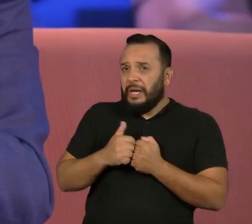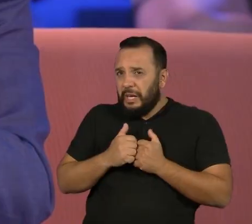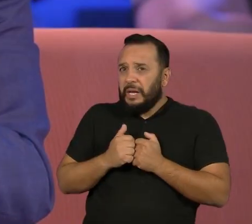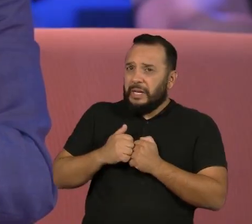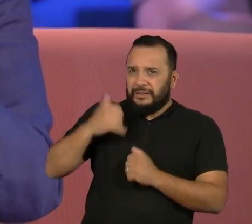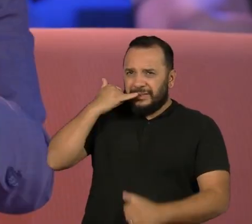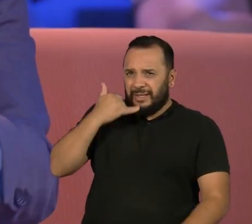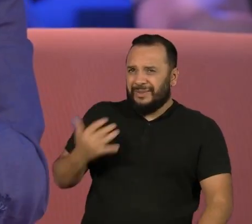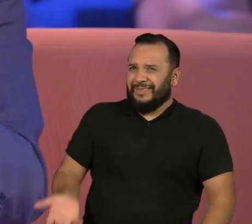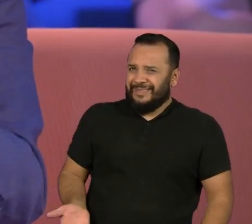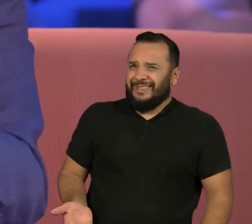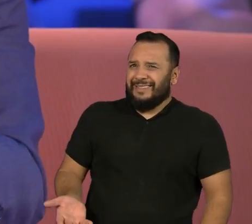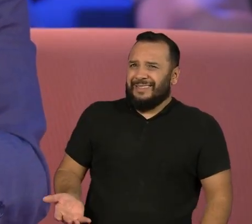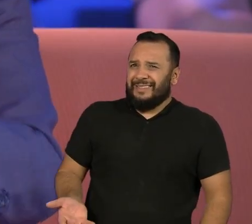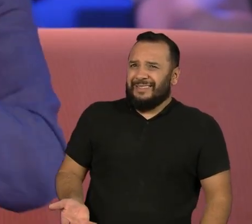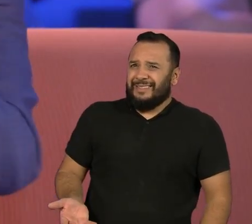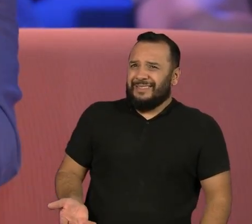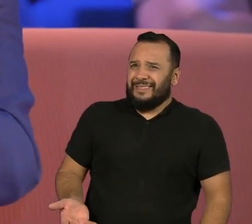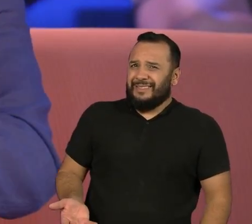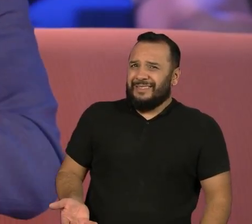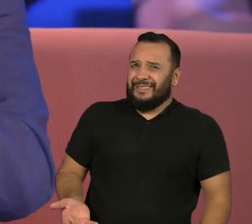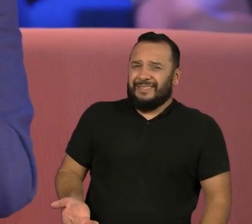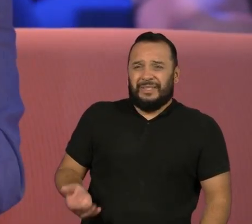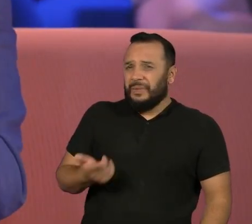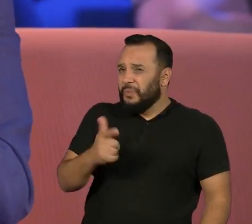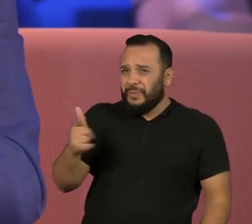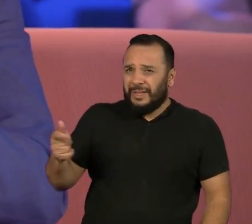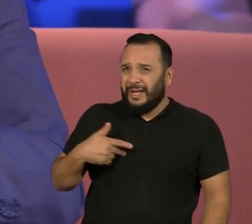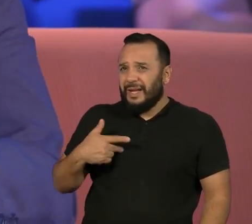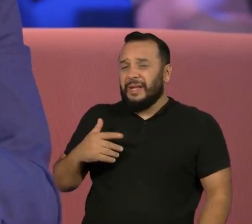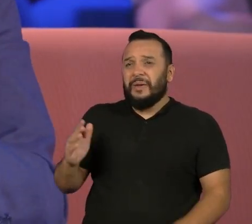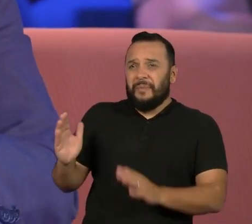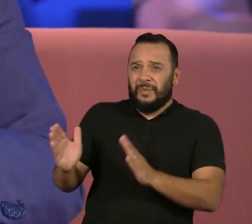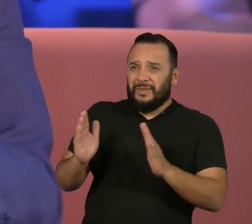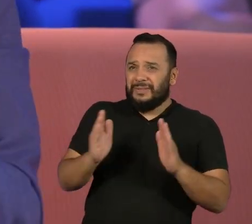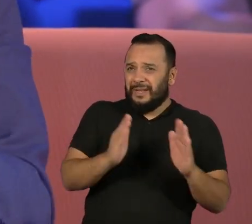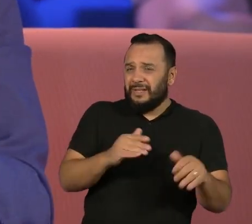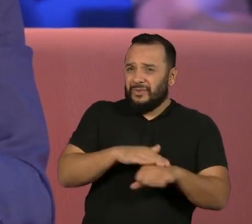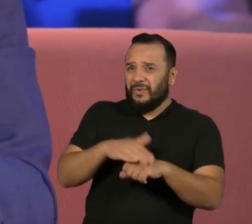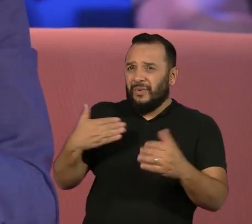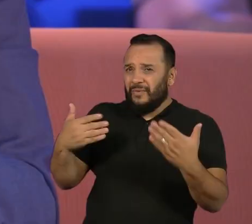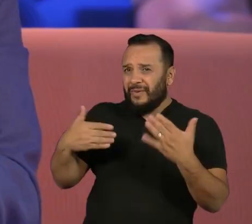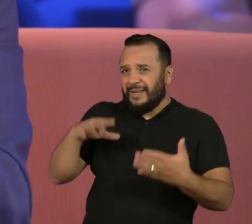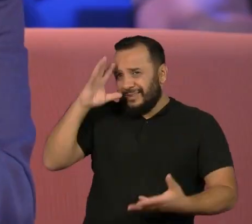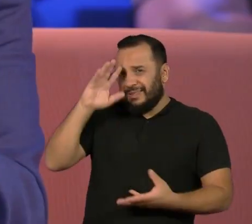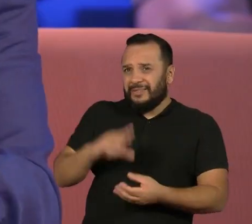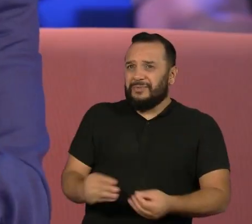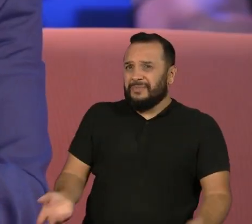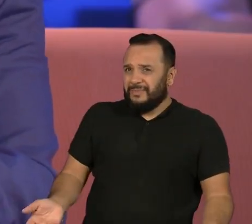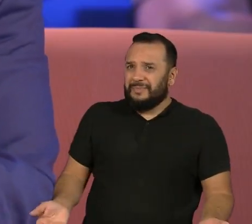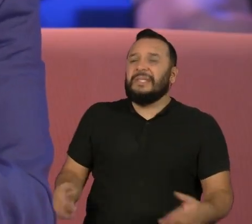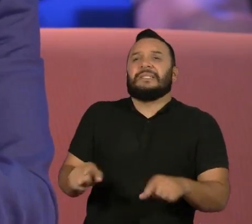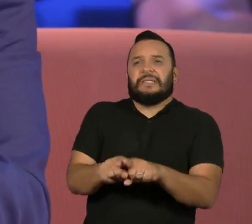quarto dele, usando o celular, e não está tendo ali um processo de conversa, de entendimento, mas também de